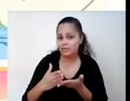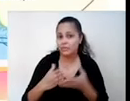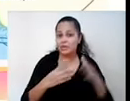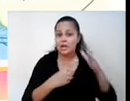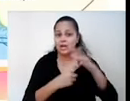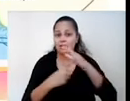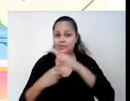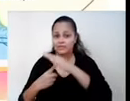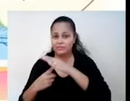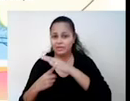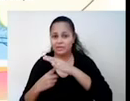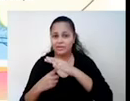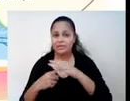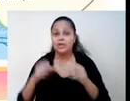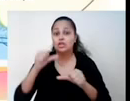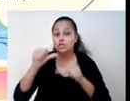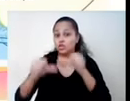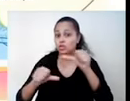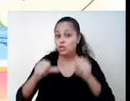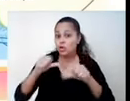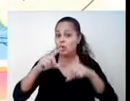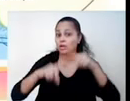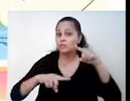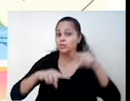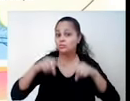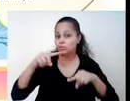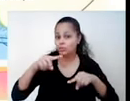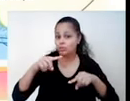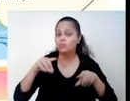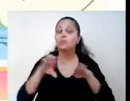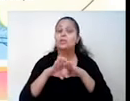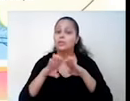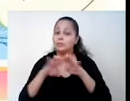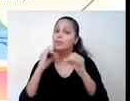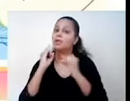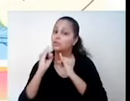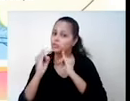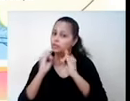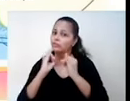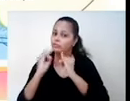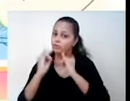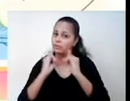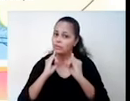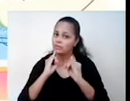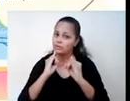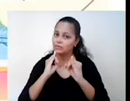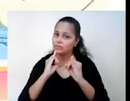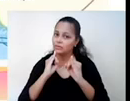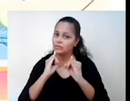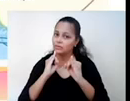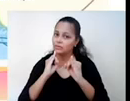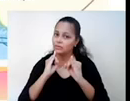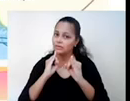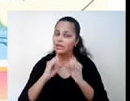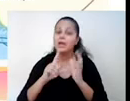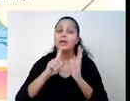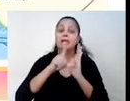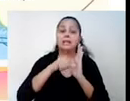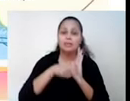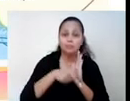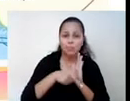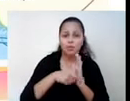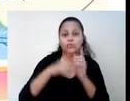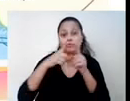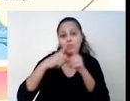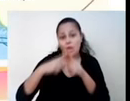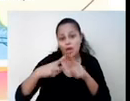as feiras eram locais de troca de produtos, mas também de informações entre os comerciantes. Com o passar do tempo, elas